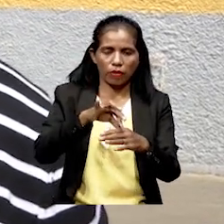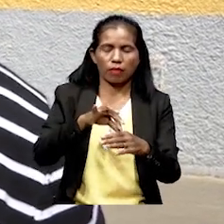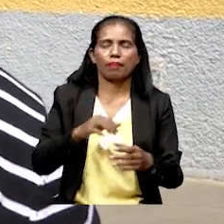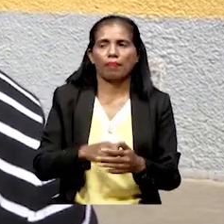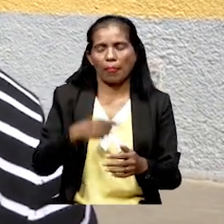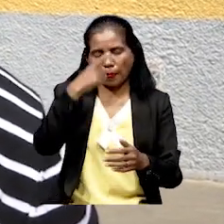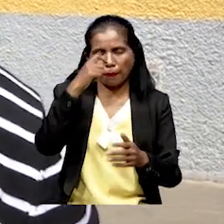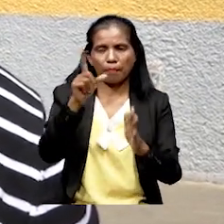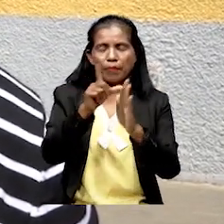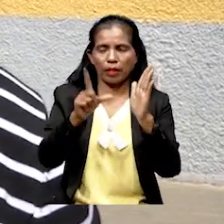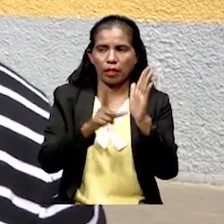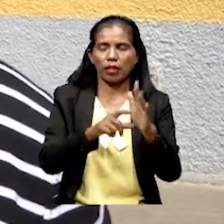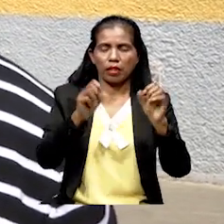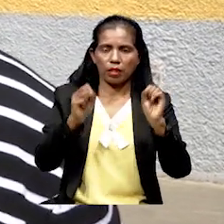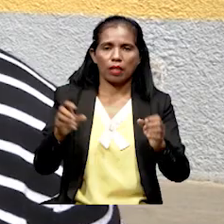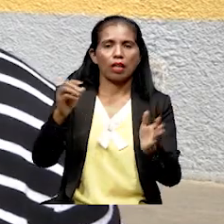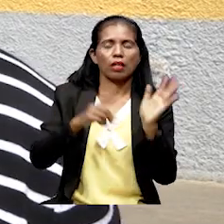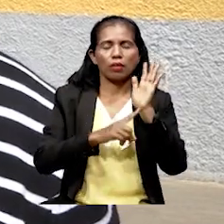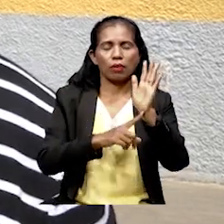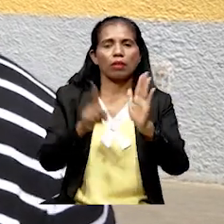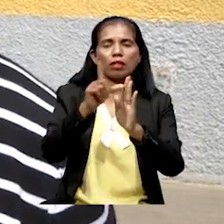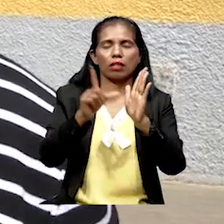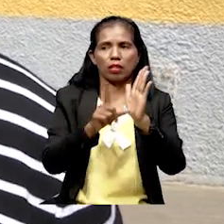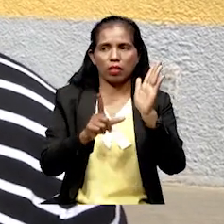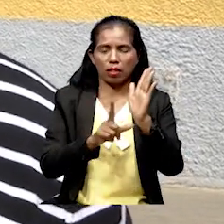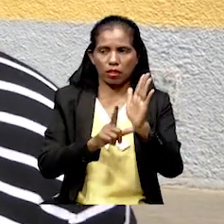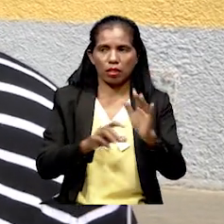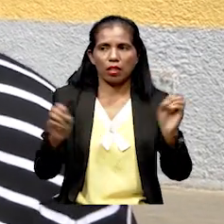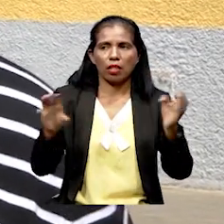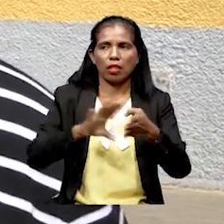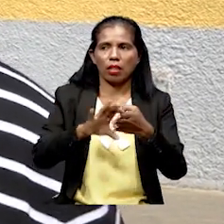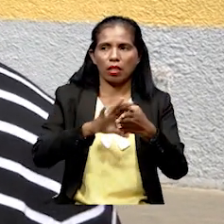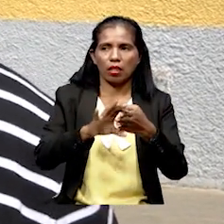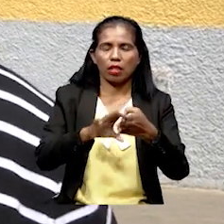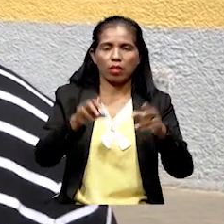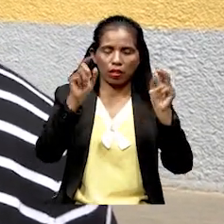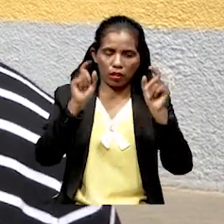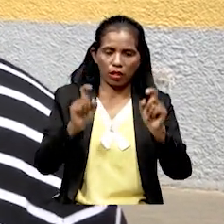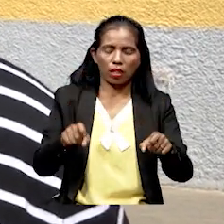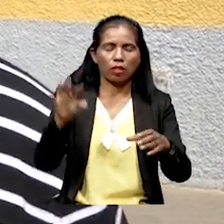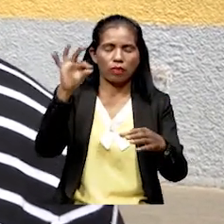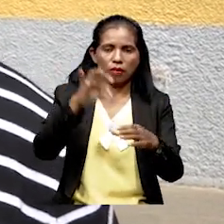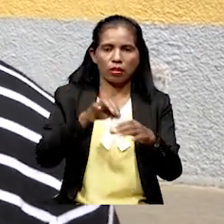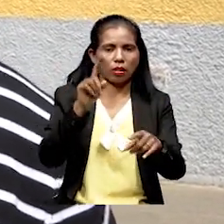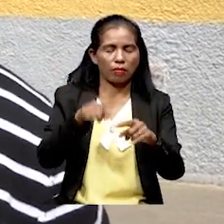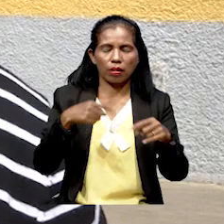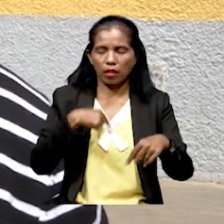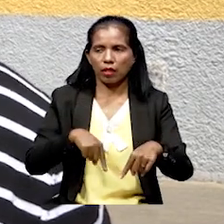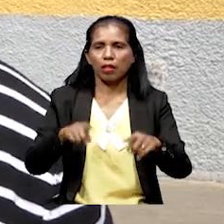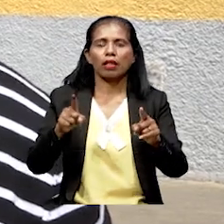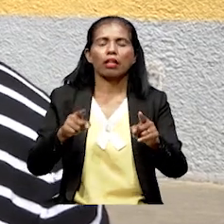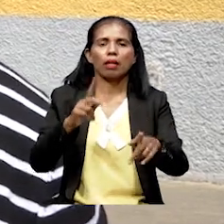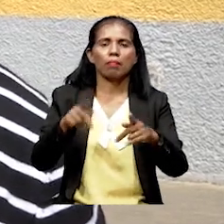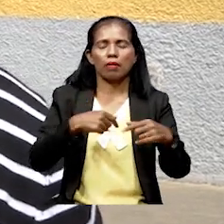lei de angkatak tem que imprimir lista. Lista lah ia ni kartaun. Ia sirte ema tem que vota. Label haru ka ema fila tamba vota ne de versi